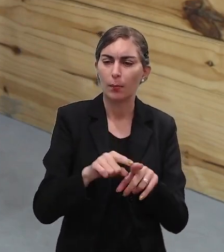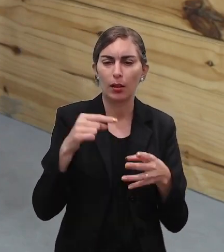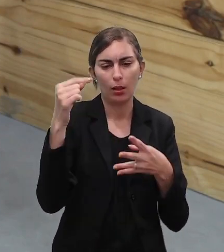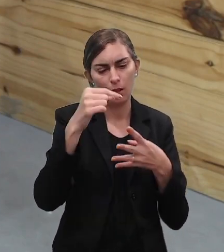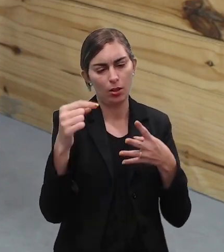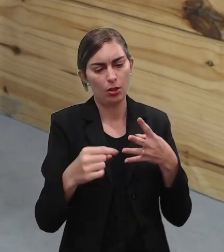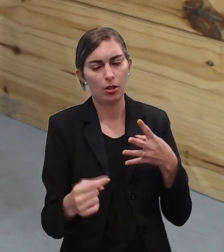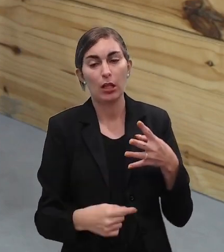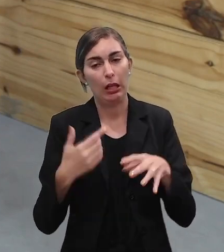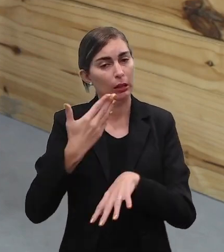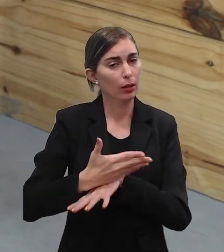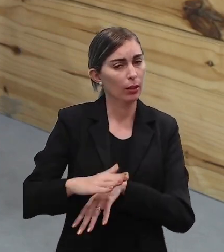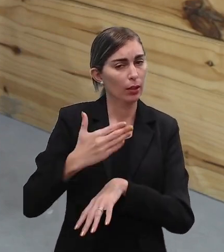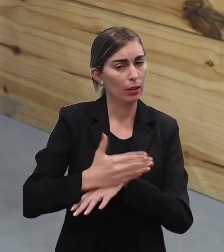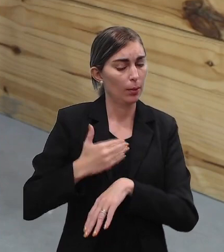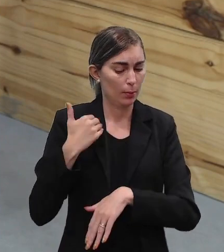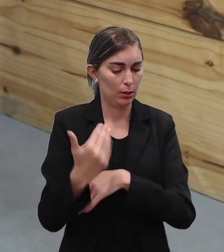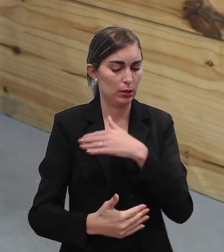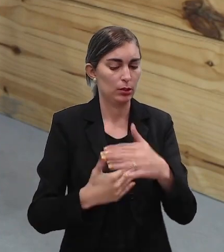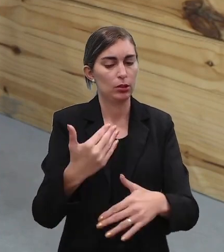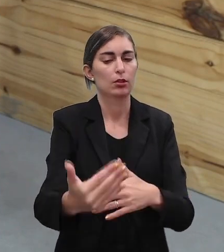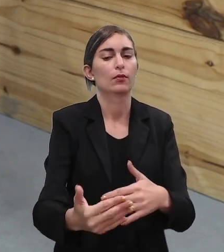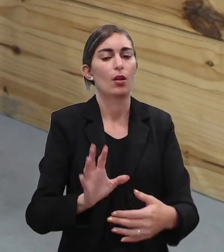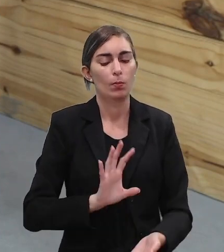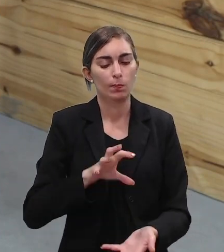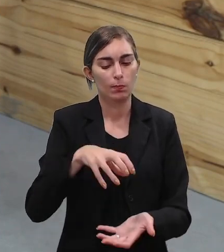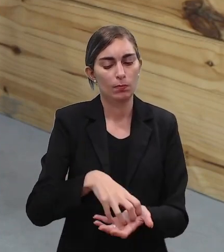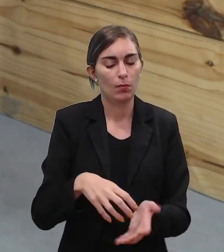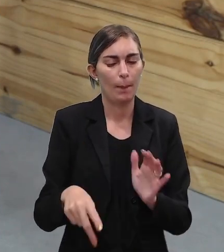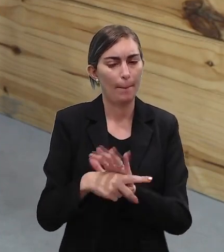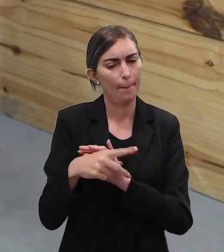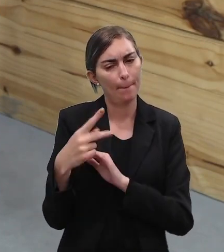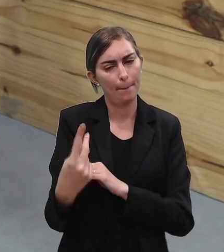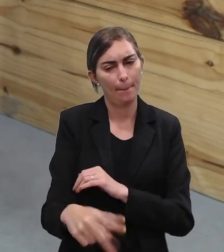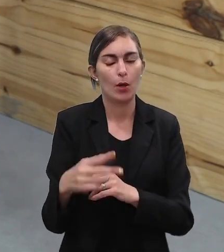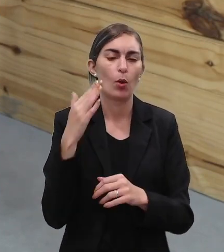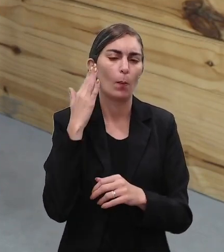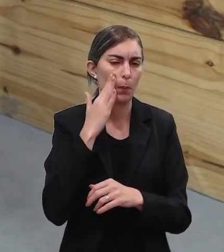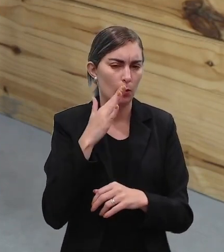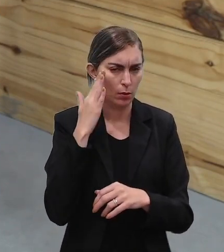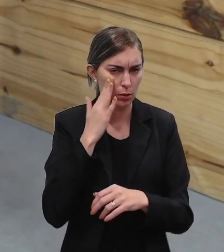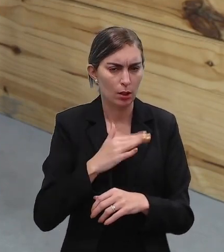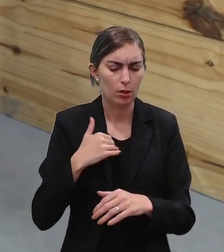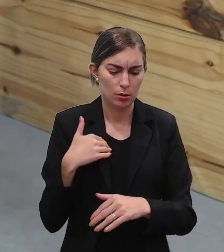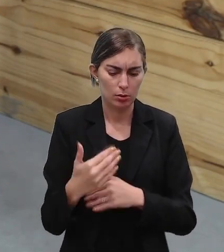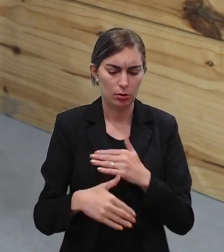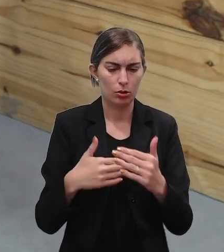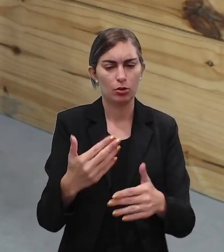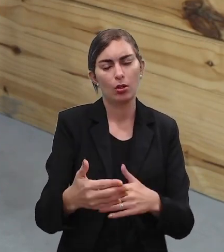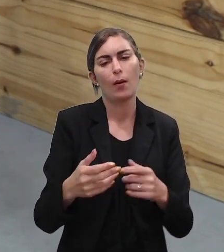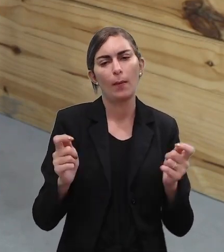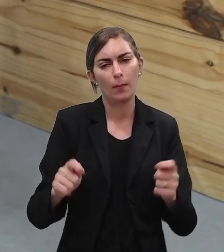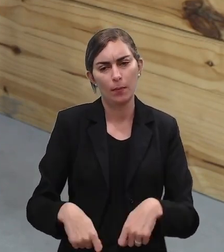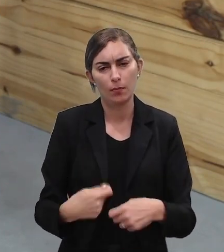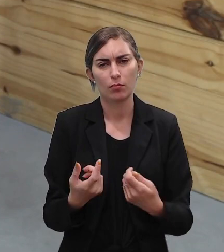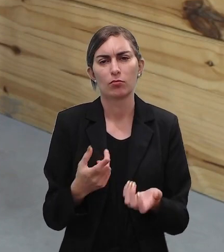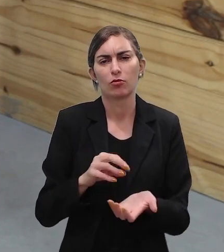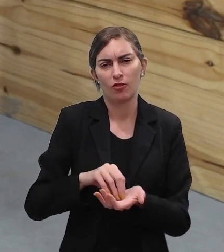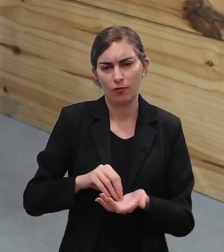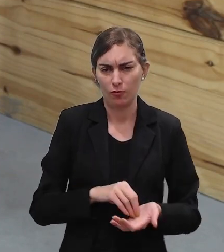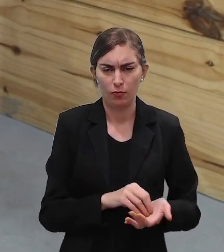chamado treinamento e desenvolvimento, que é um setor específico para entender e desenvolver possíveis